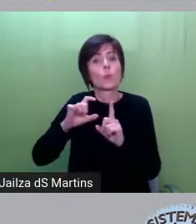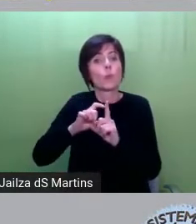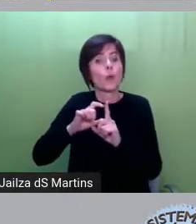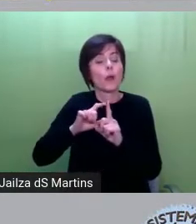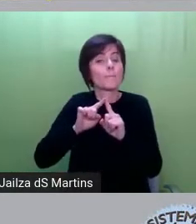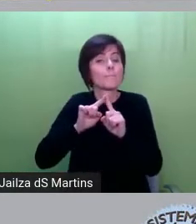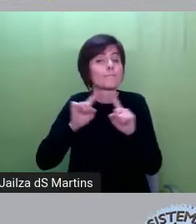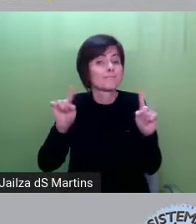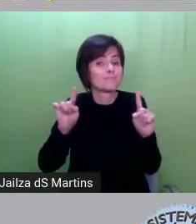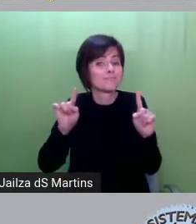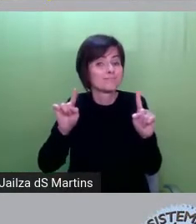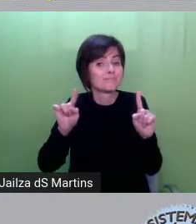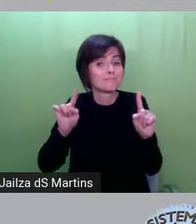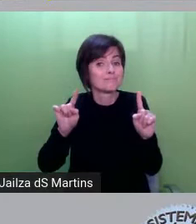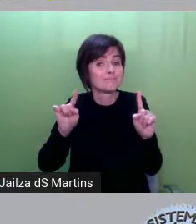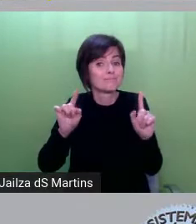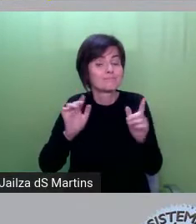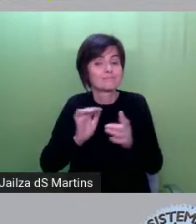mas